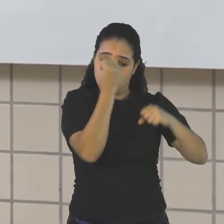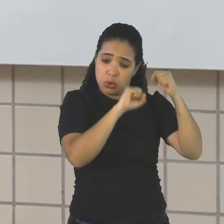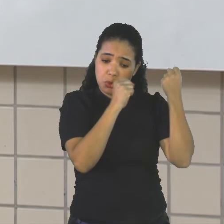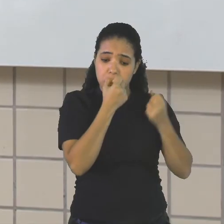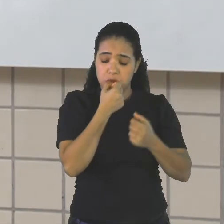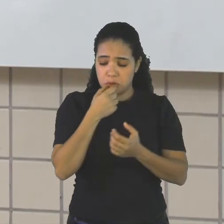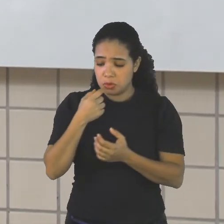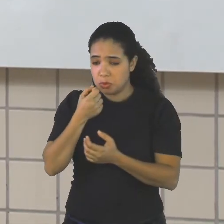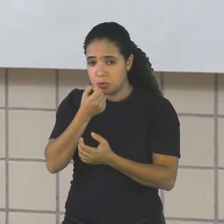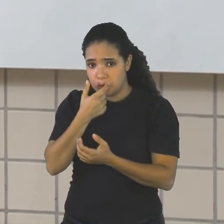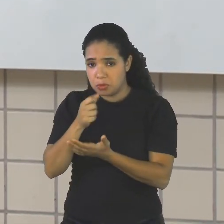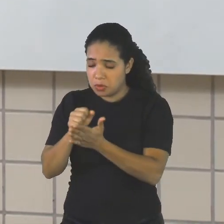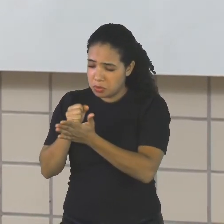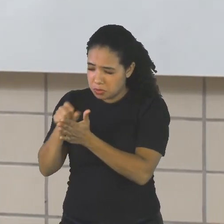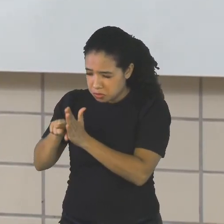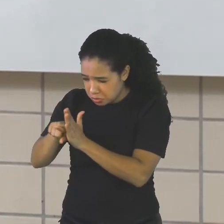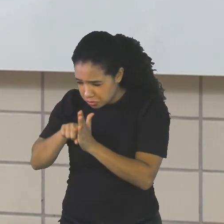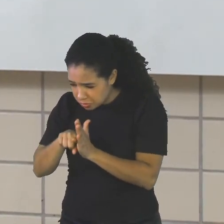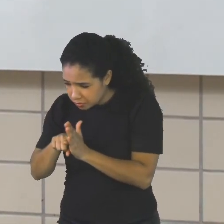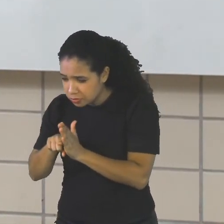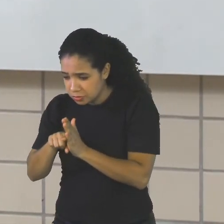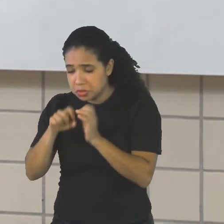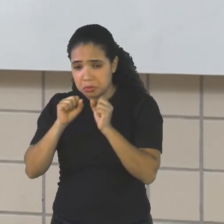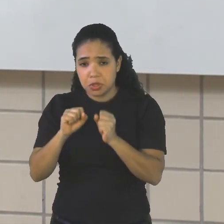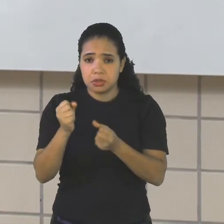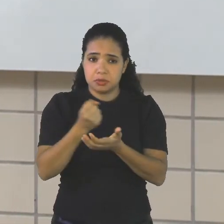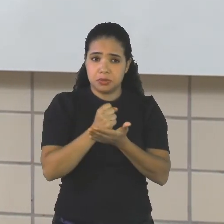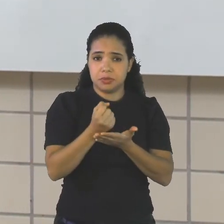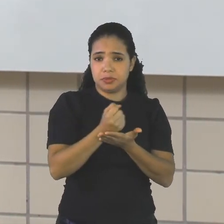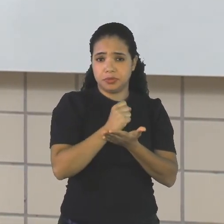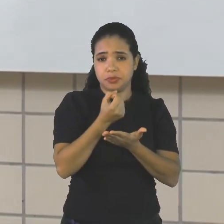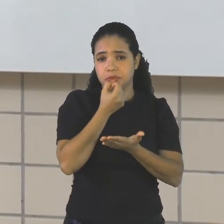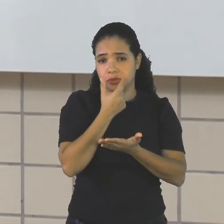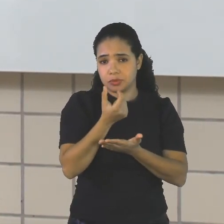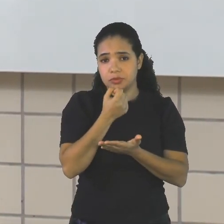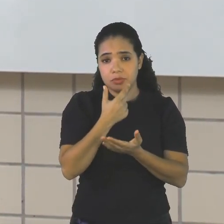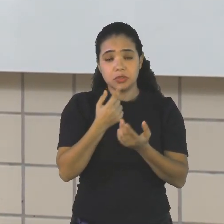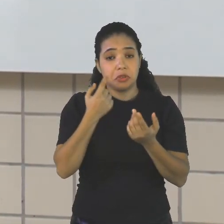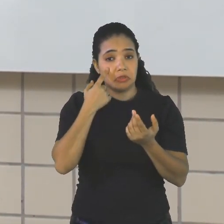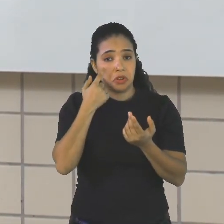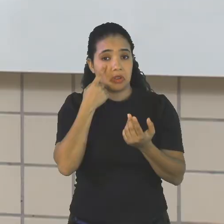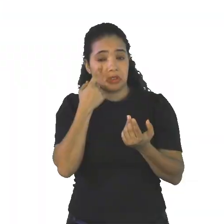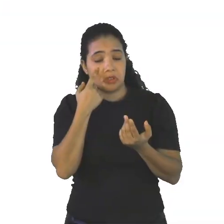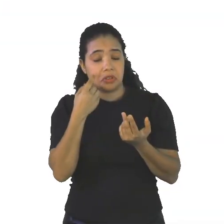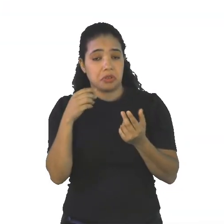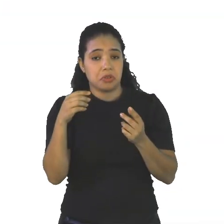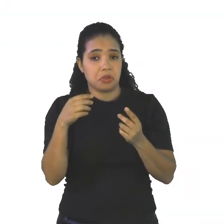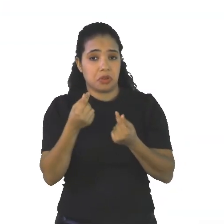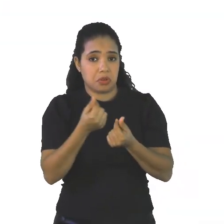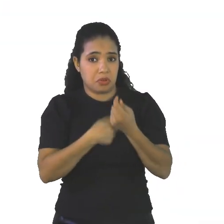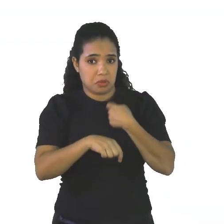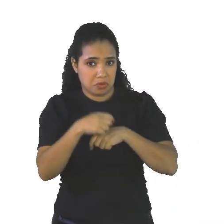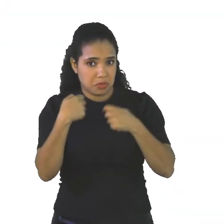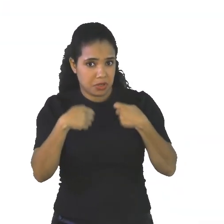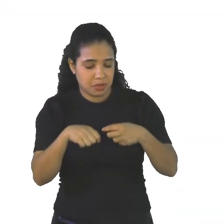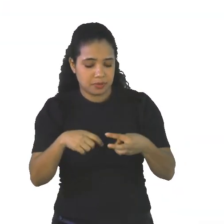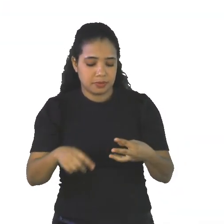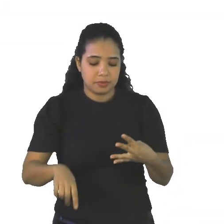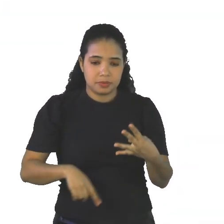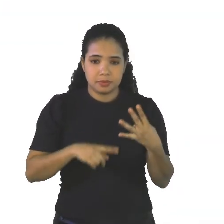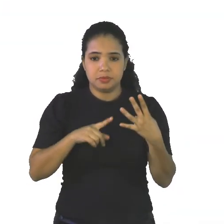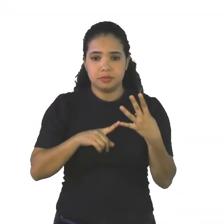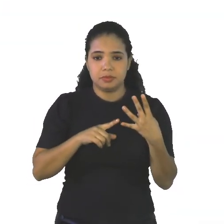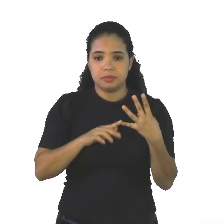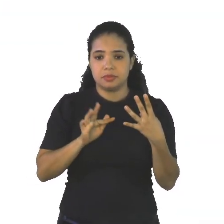estudá-la e fazer um medicamento em grande escala. Entendeu qual o motivo econômico que a gente precisa? Motivos